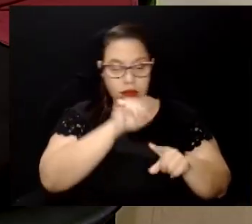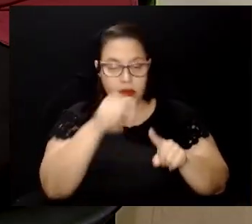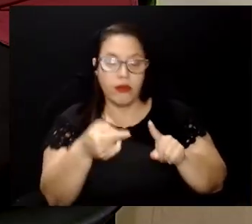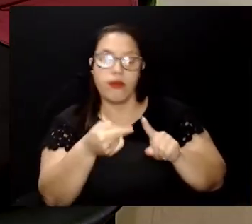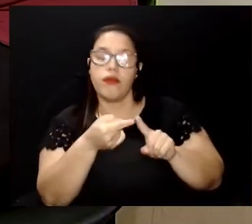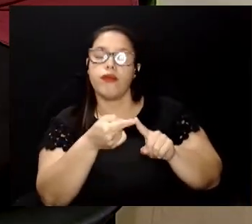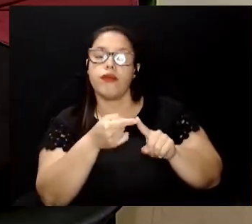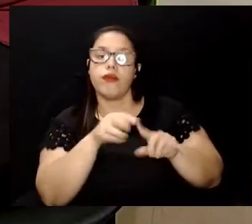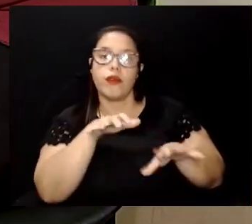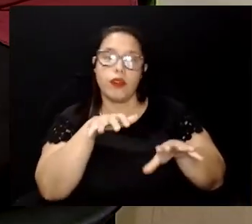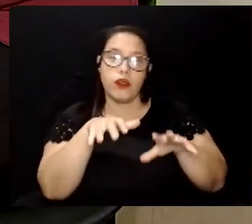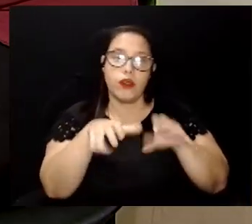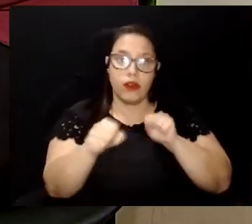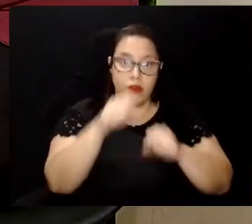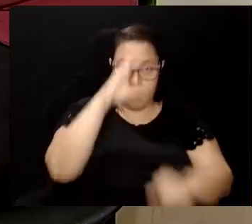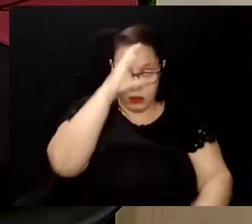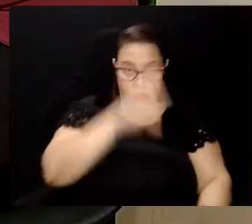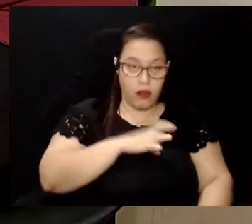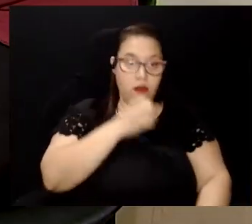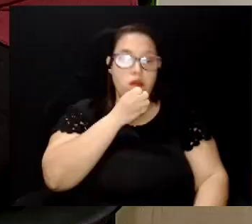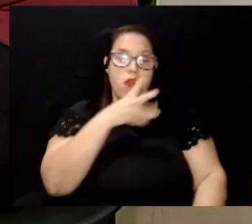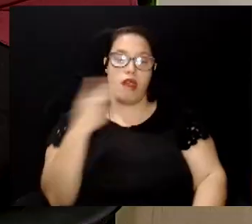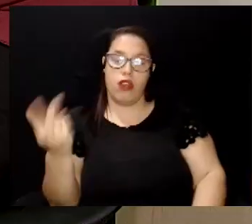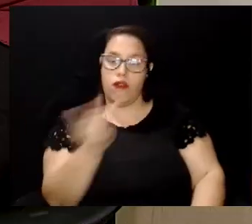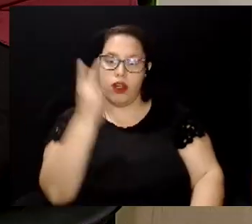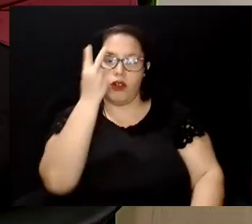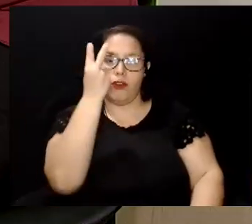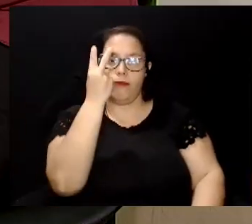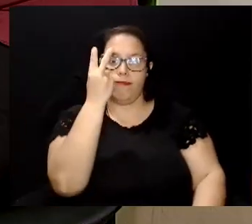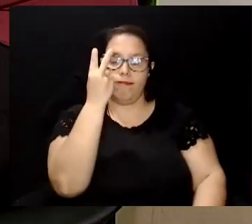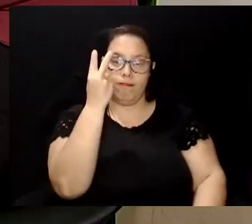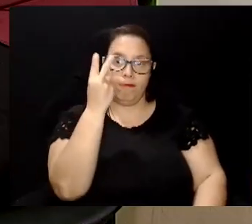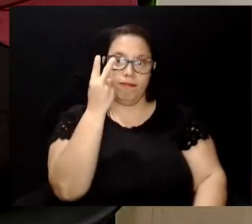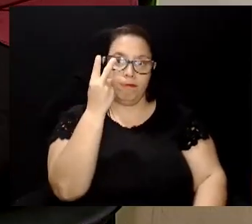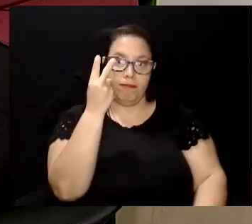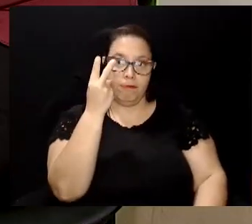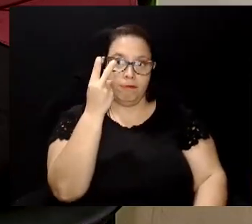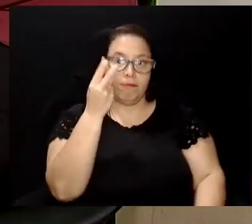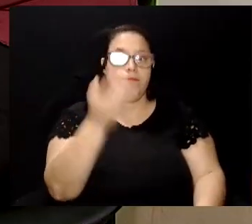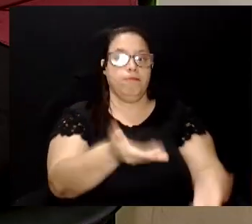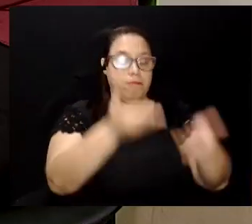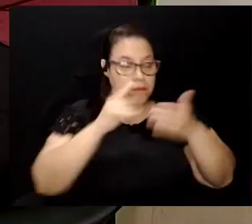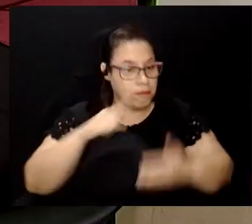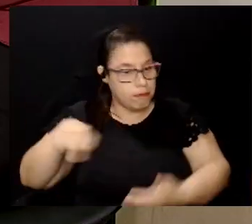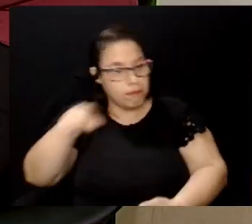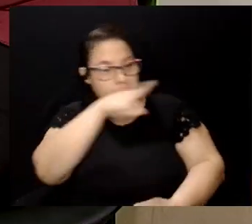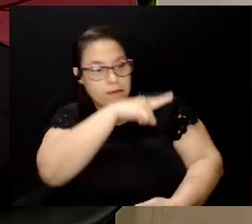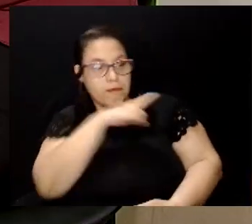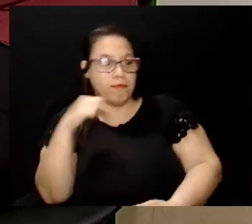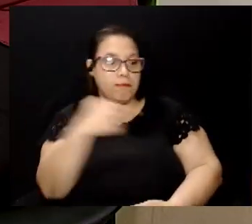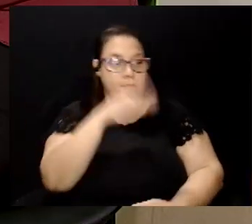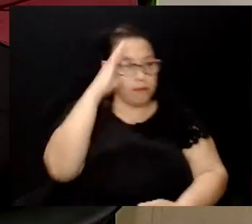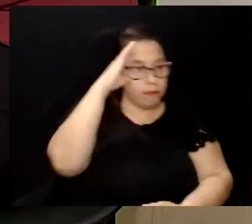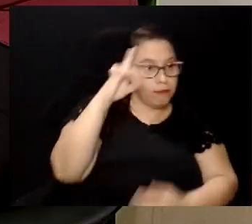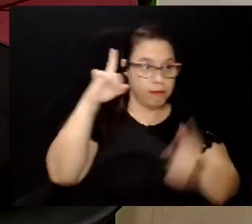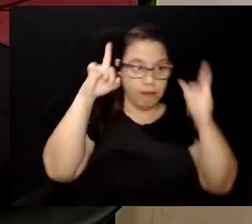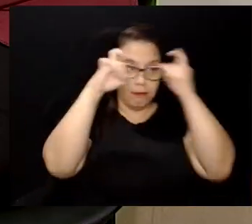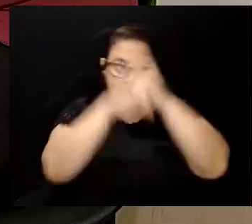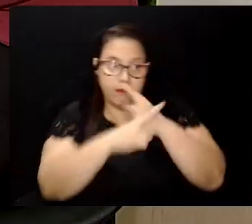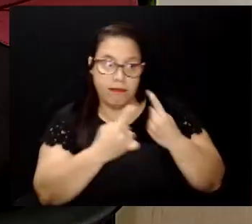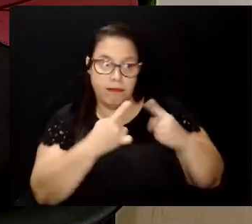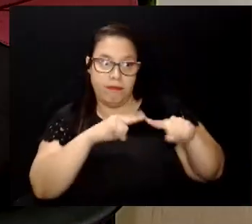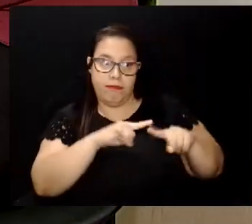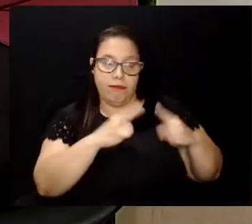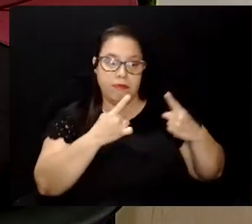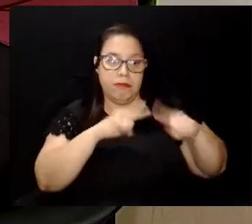bens e valores. Então, o que a gente traz para ele, né, nosso principal desafio sempre vai ser trazer atividades